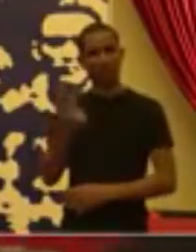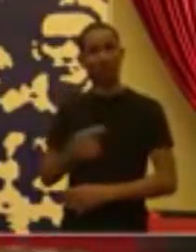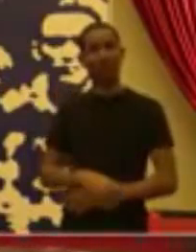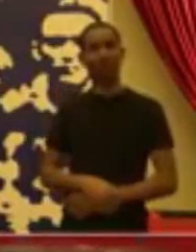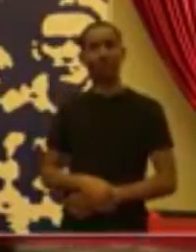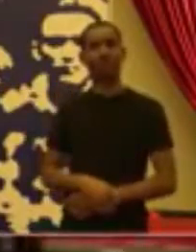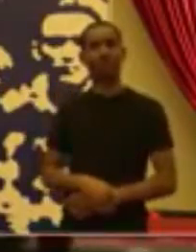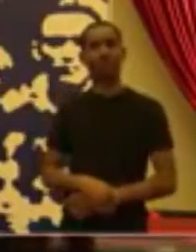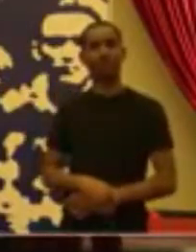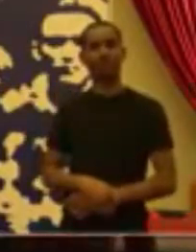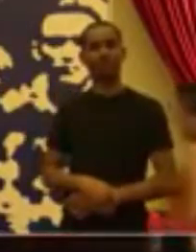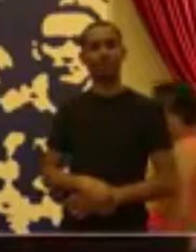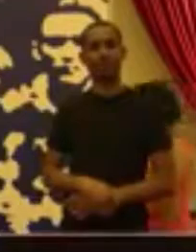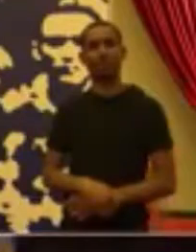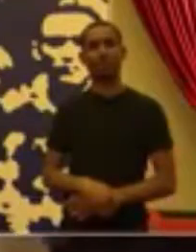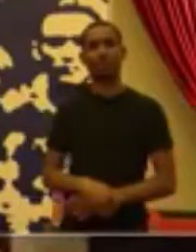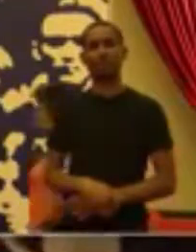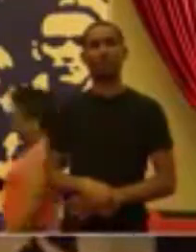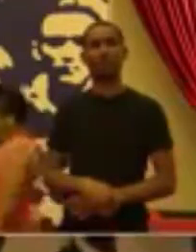moradia.